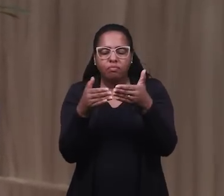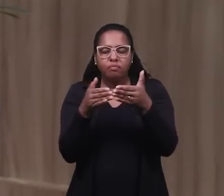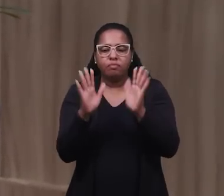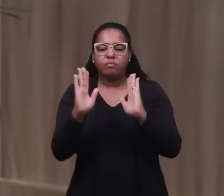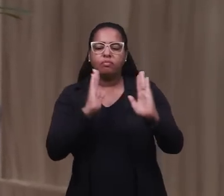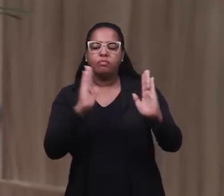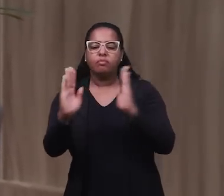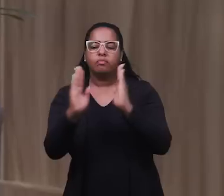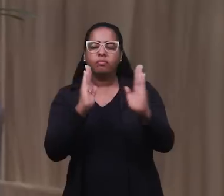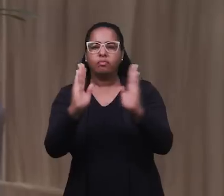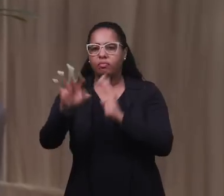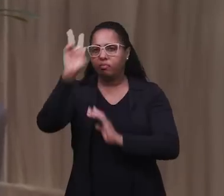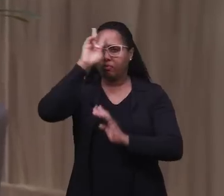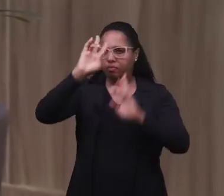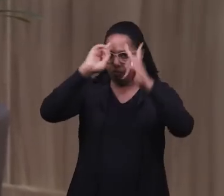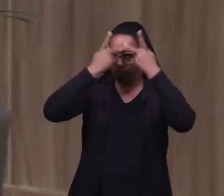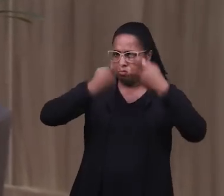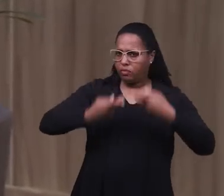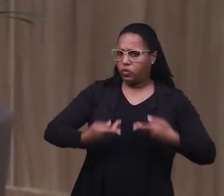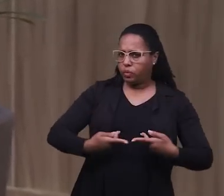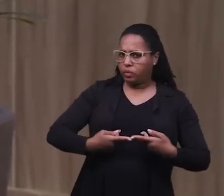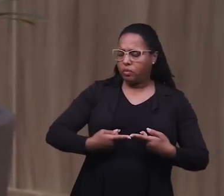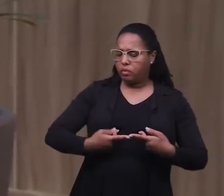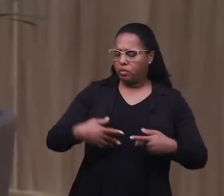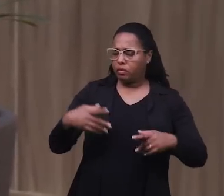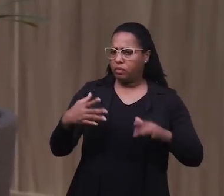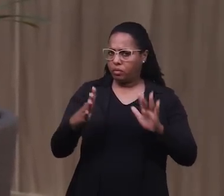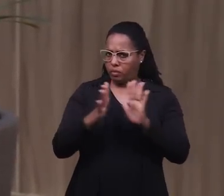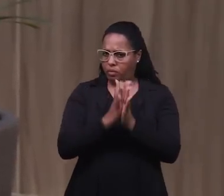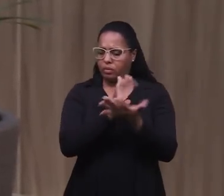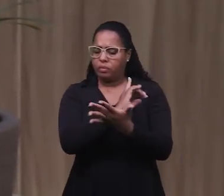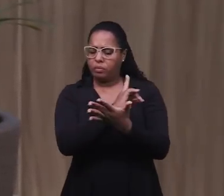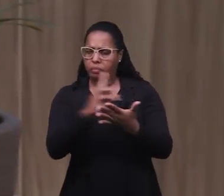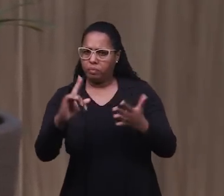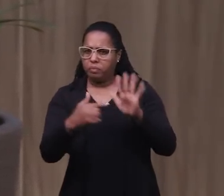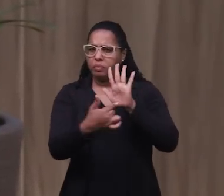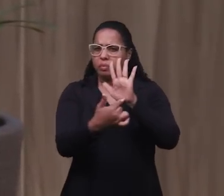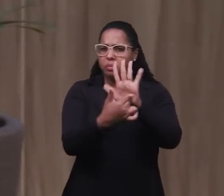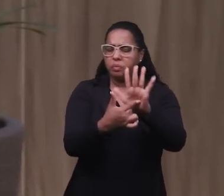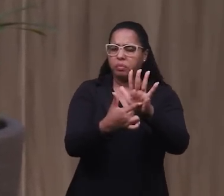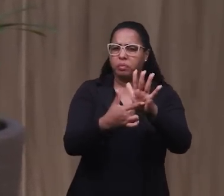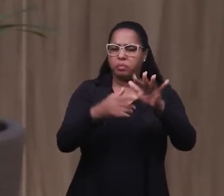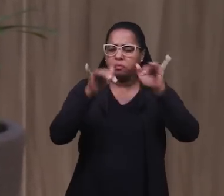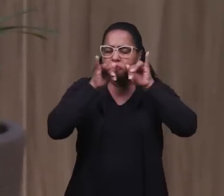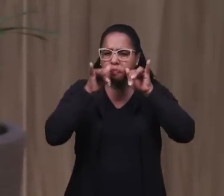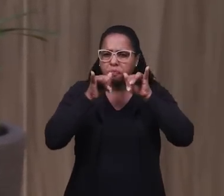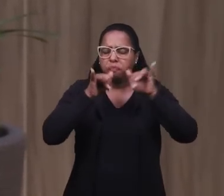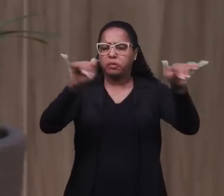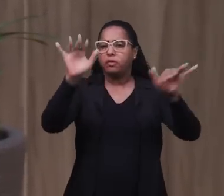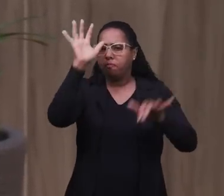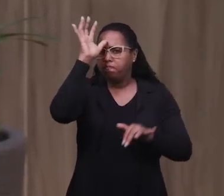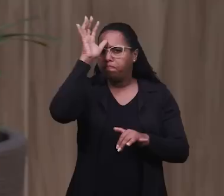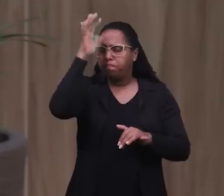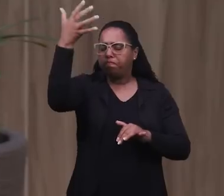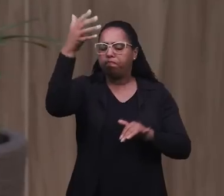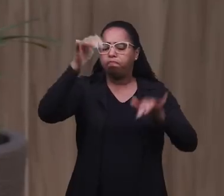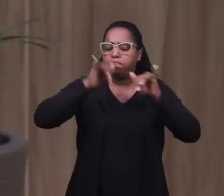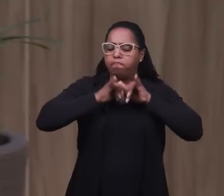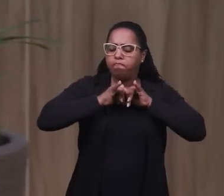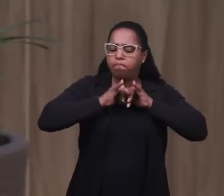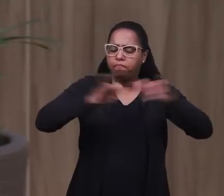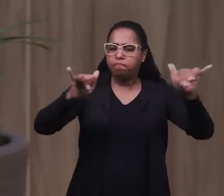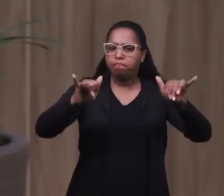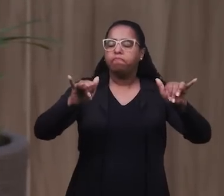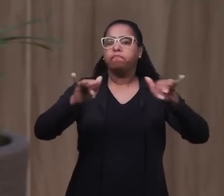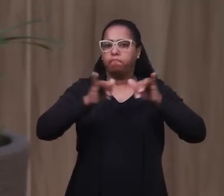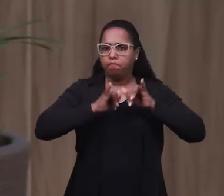neste momento da história da humanidade. O que a própria Bíblia diz como alerta acerca dos sinais e